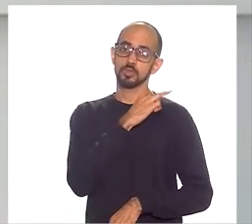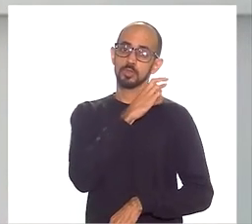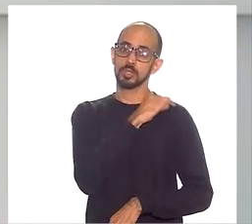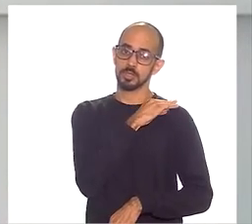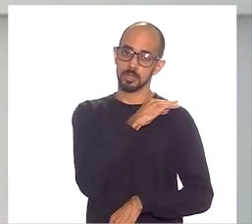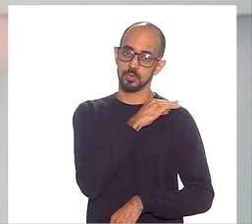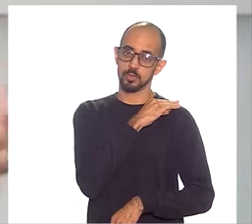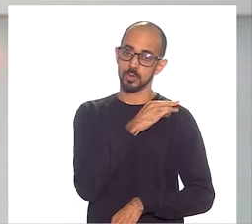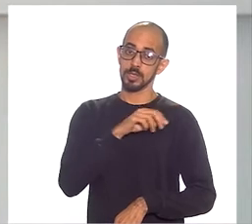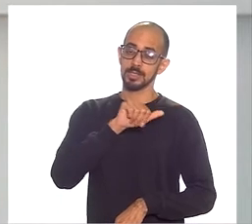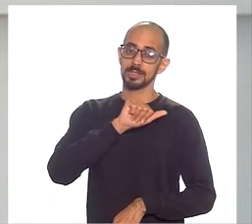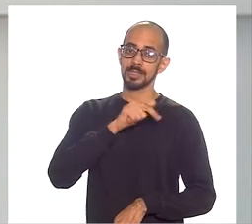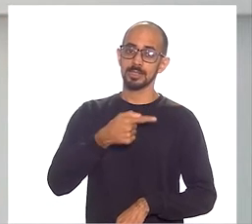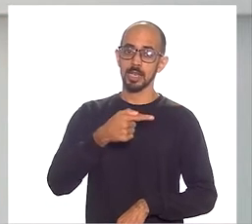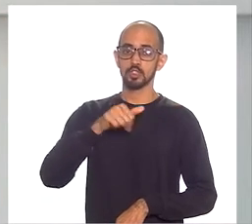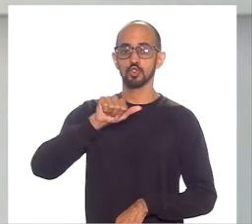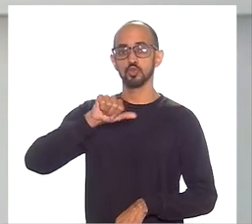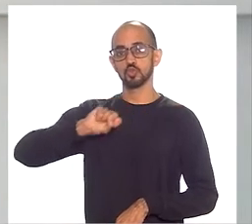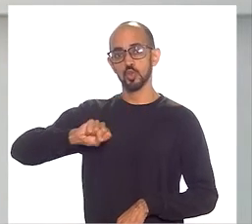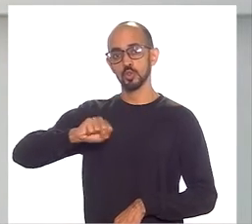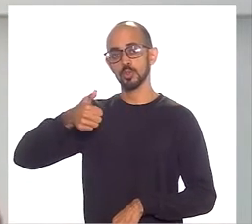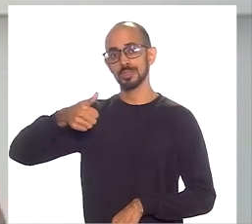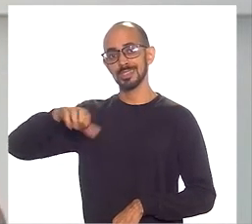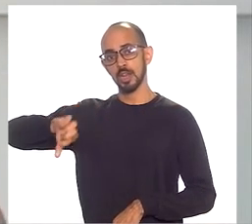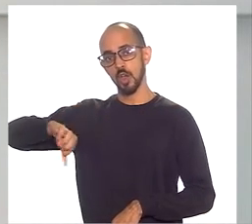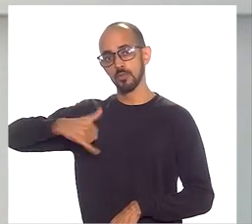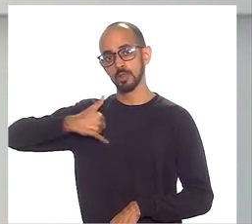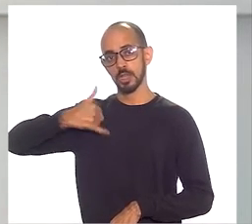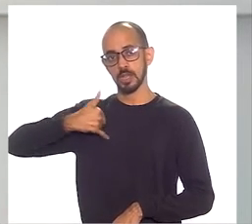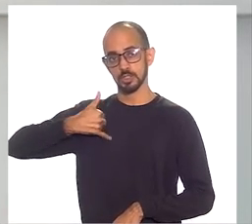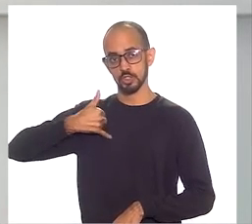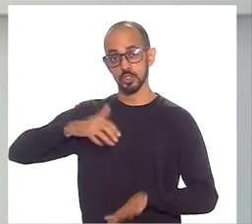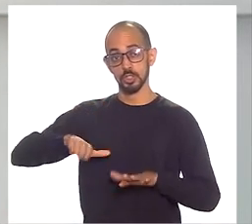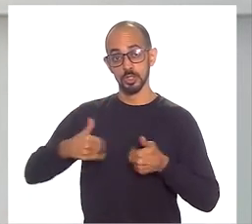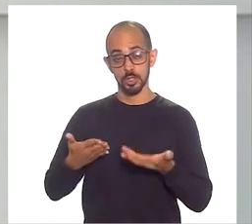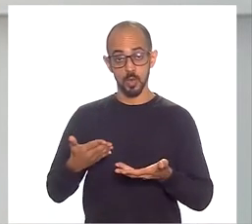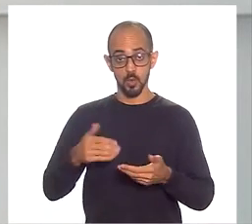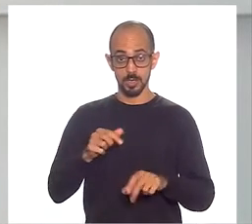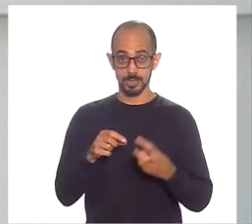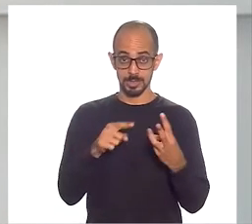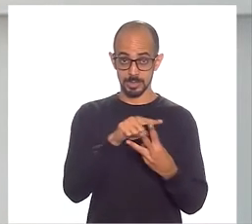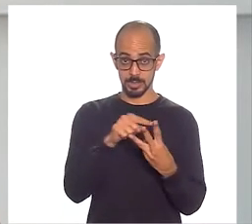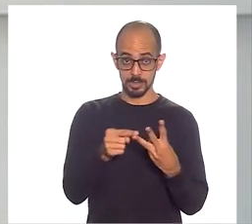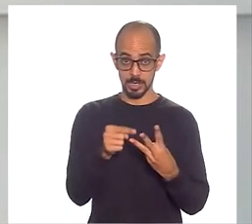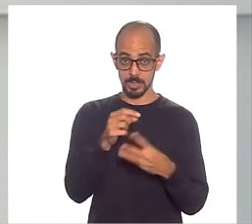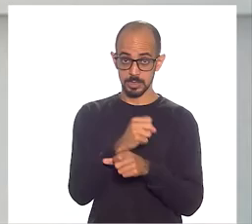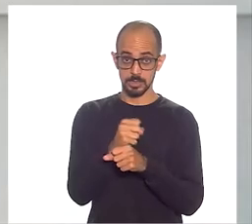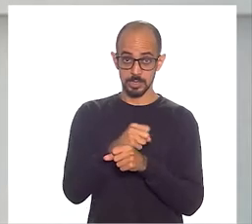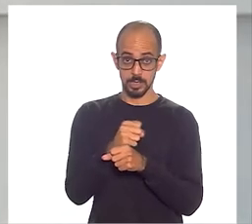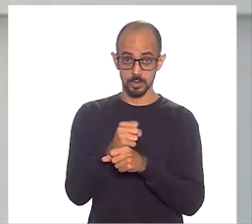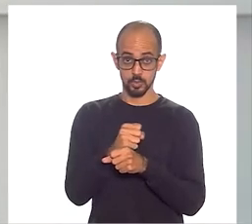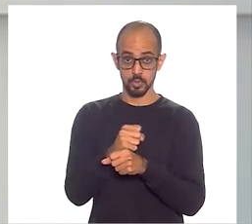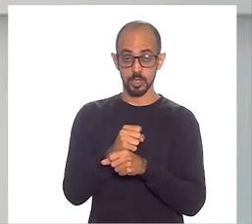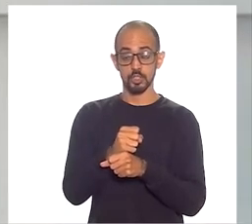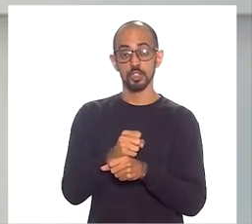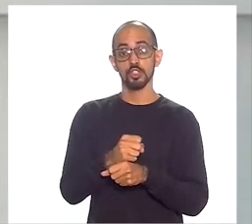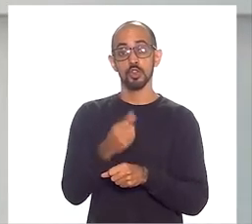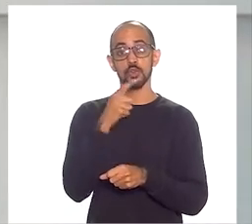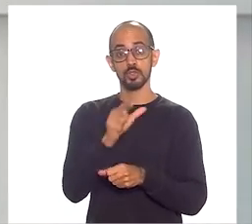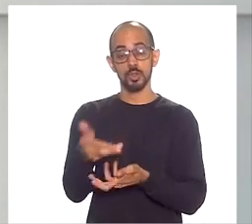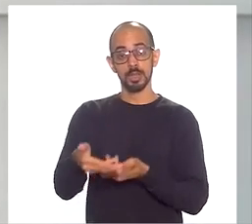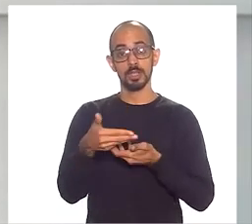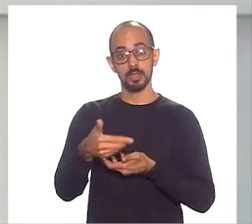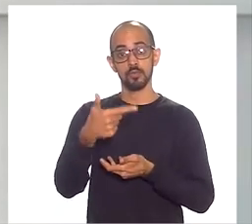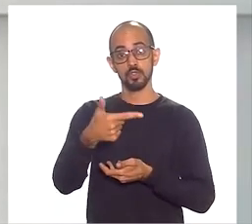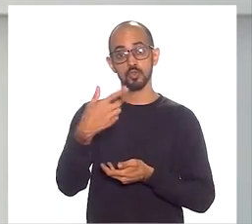seja, ele era para 17, 18 e 19. Esses 3 primeiros anos, a gente atendeu 24 escolas num projeto